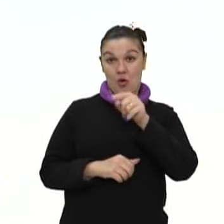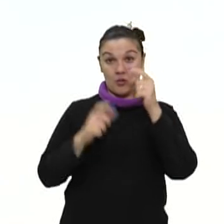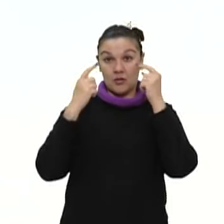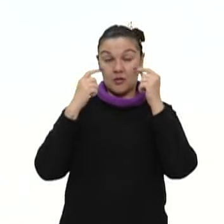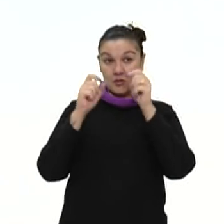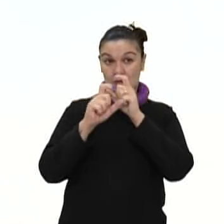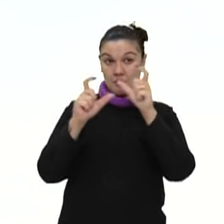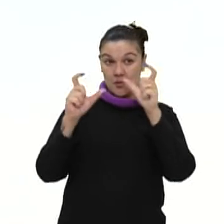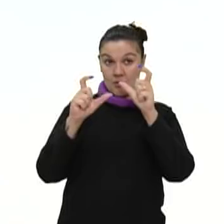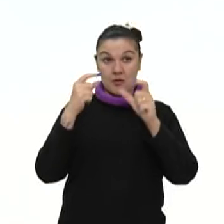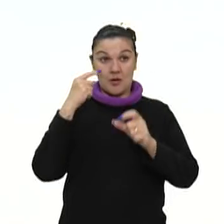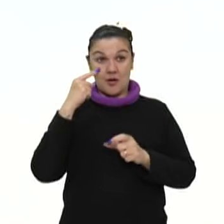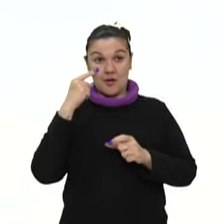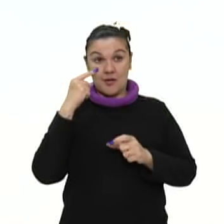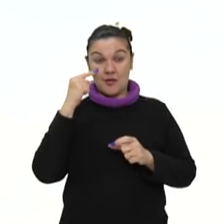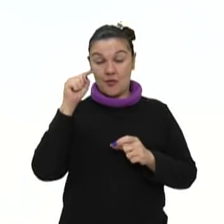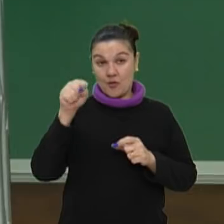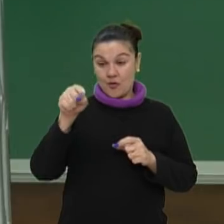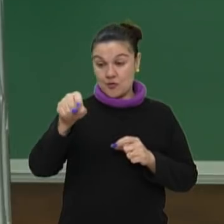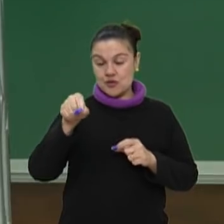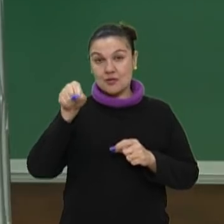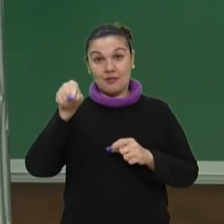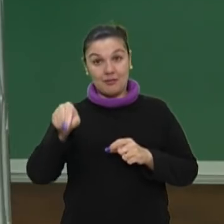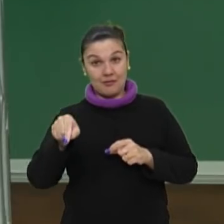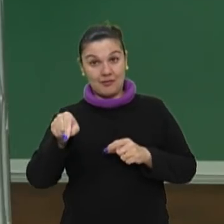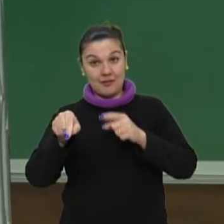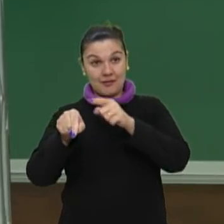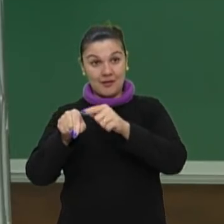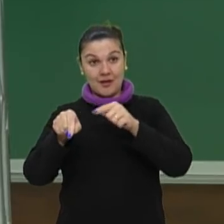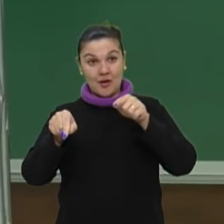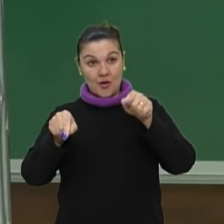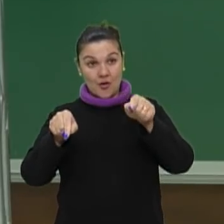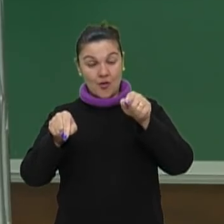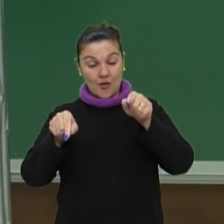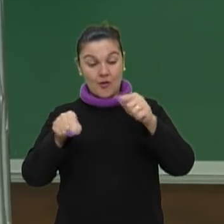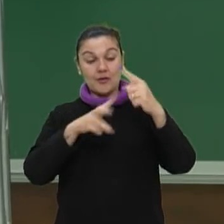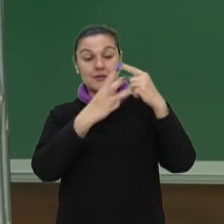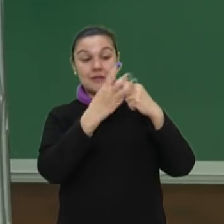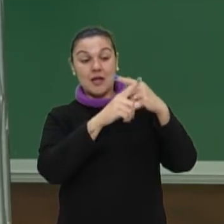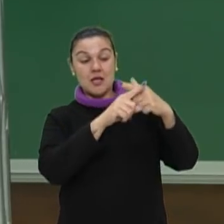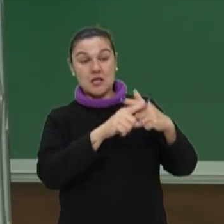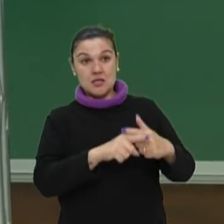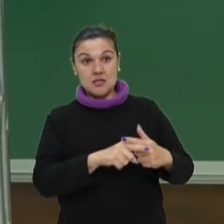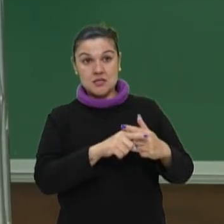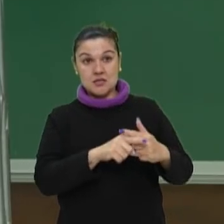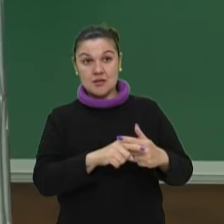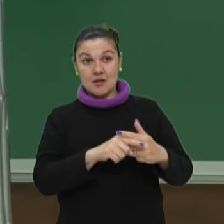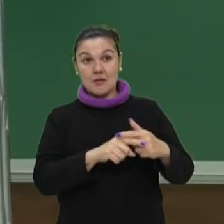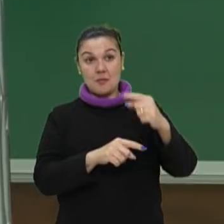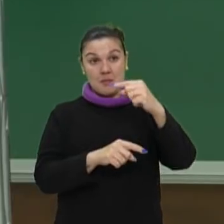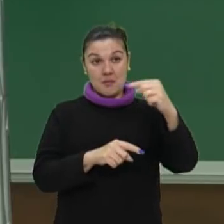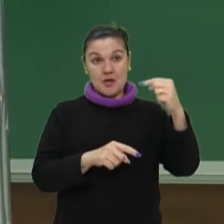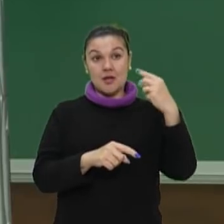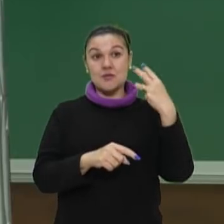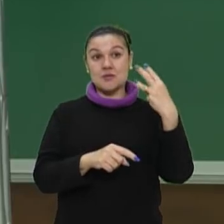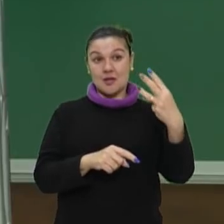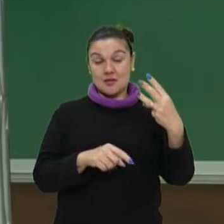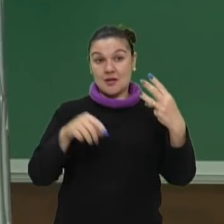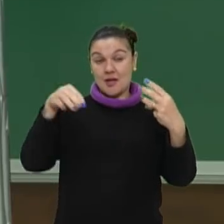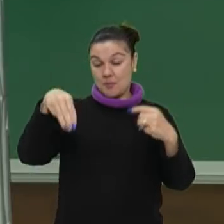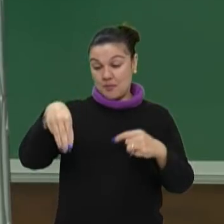tomar cuidado, porque olha só, o x está aqui, certo? Qual é o coeficiente dele? É o 3, menos 3? Não, é o